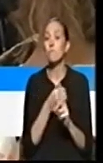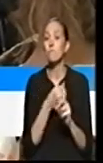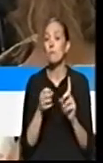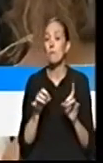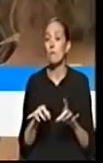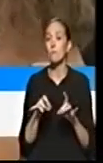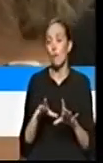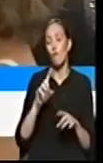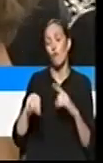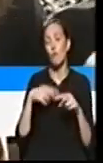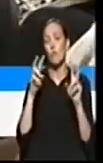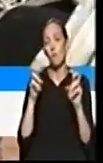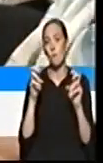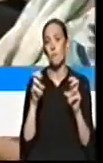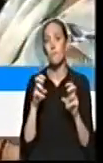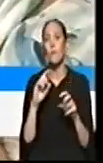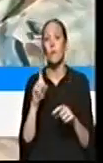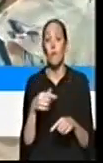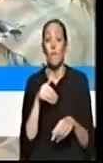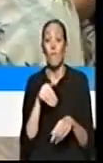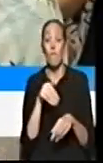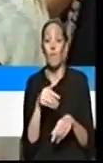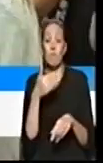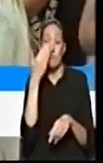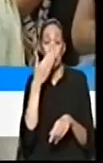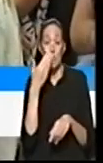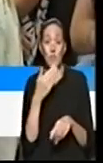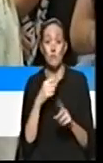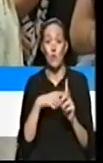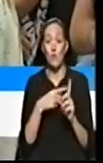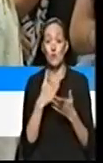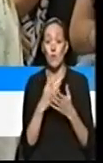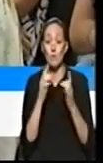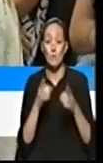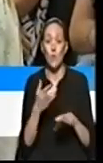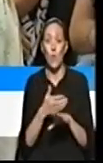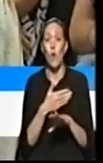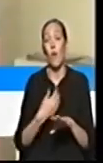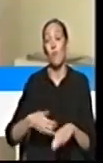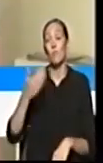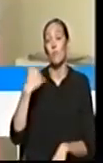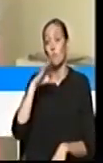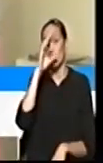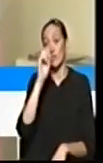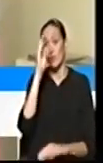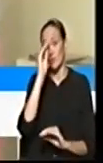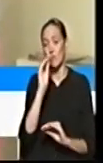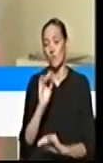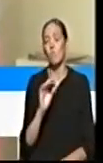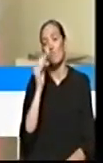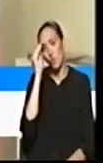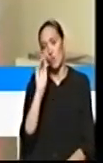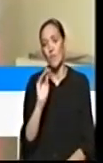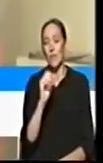análise. A poucos dias de arrancar um novo ano letivo, o antigo ministro da Educação deixa um conselho. Trabalhar,